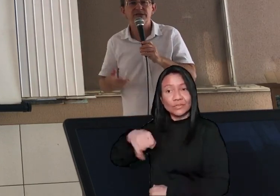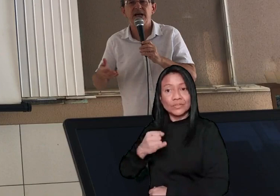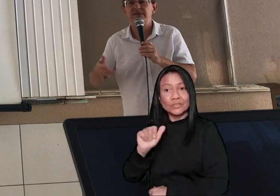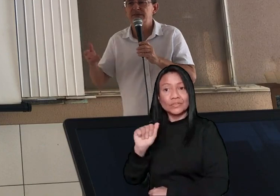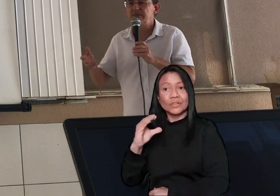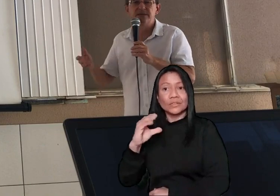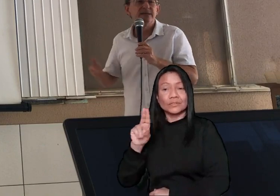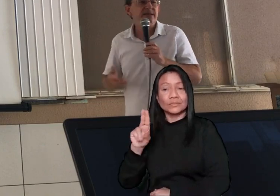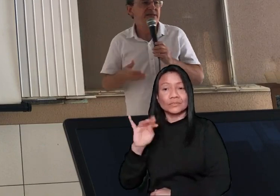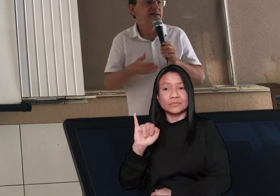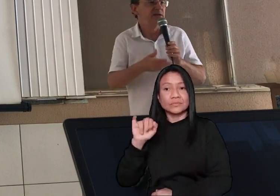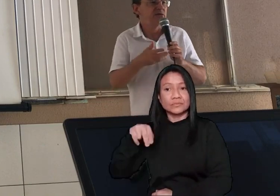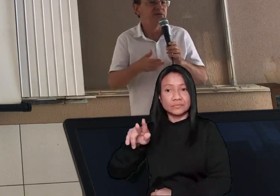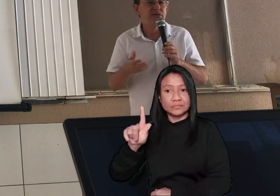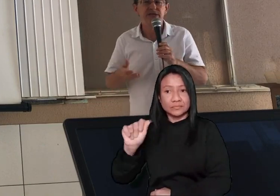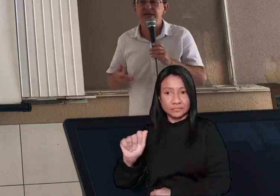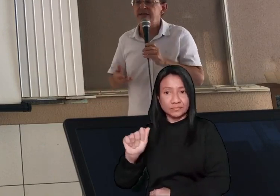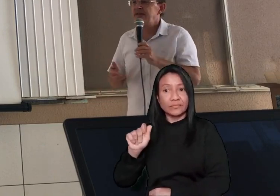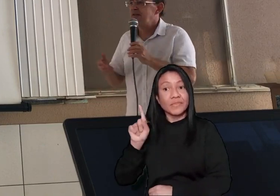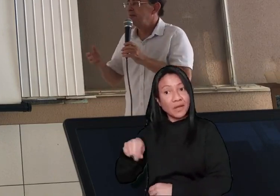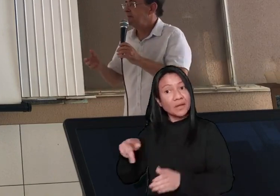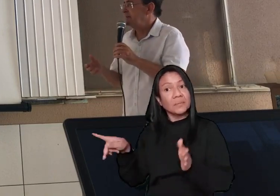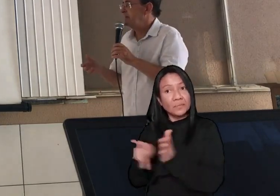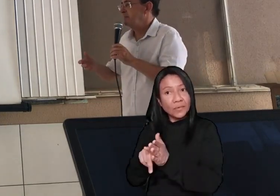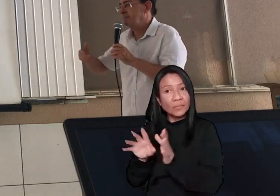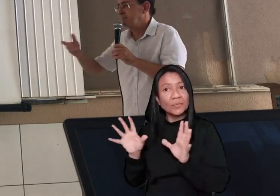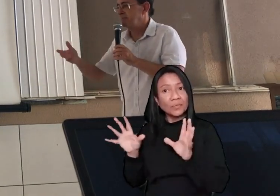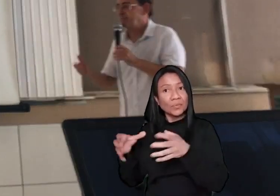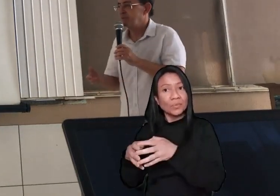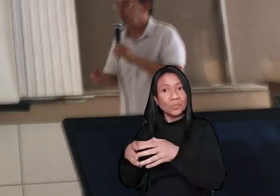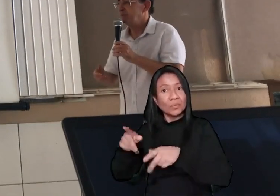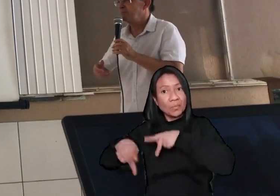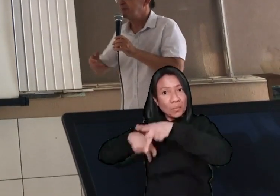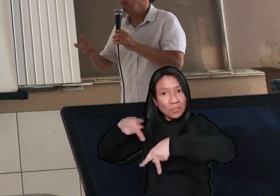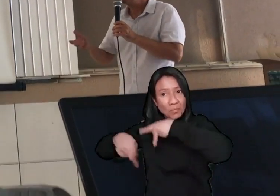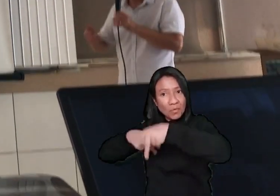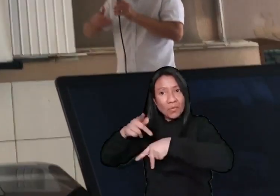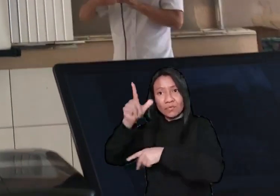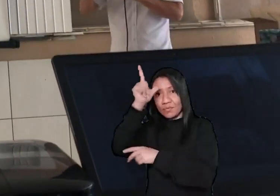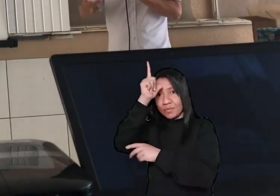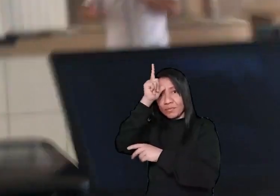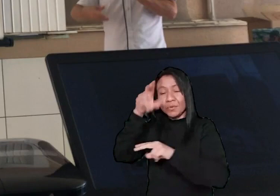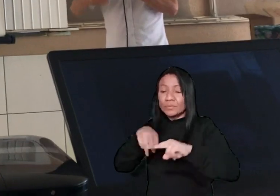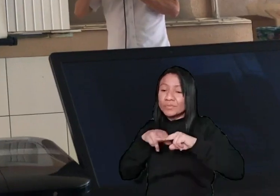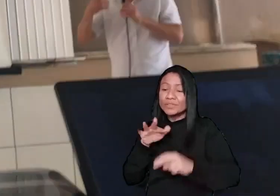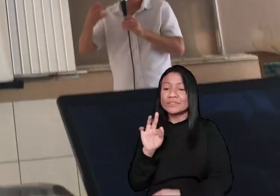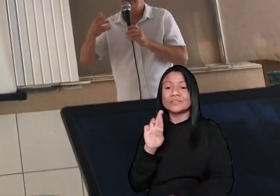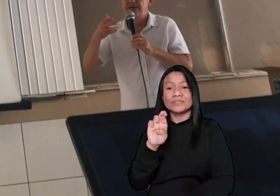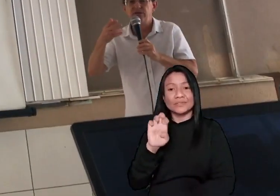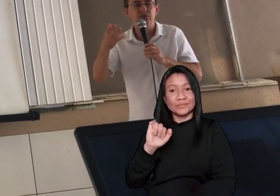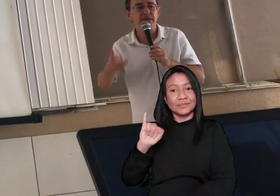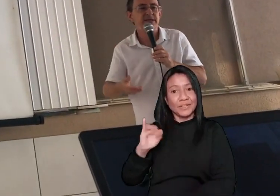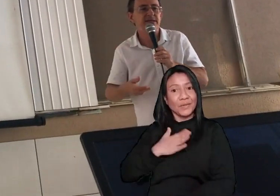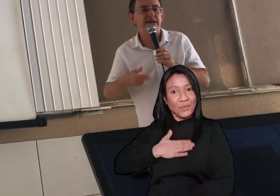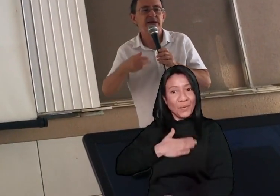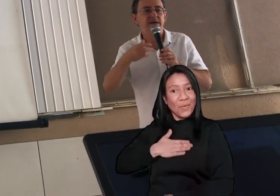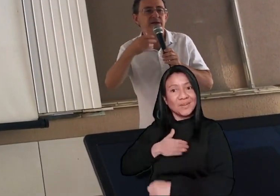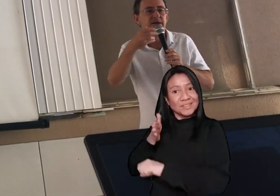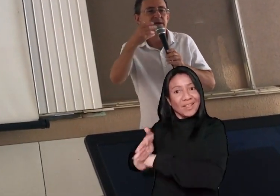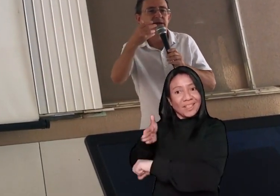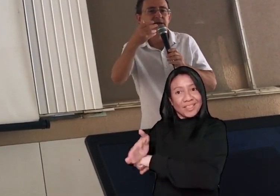Frei gostava de ir lá no Jacutinga. E o pessoal da cultura alemã, a